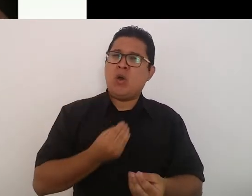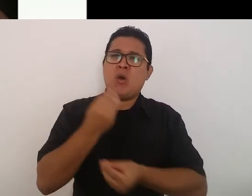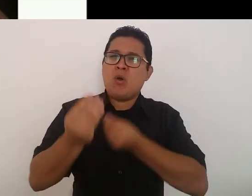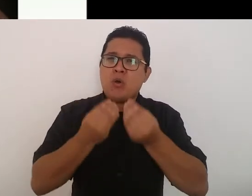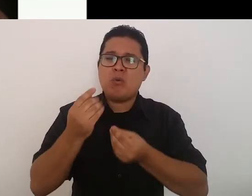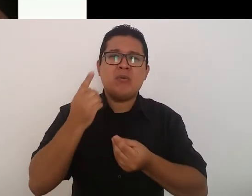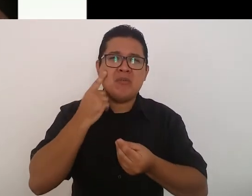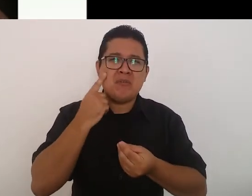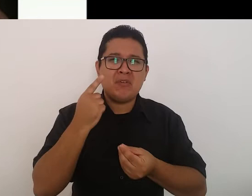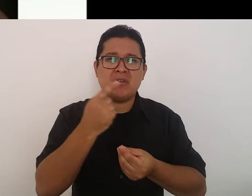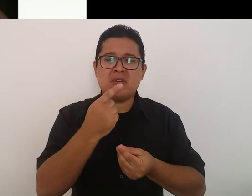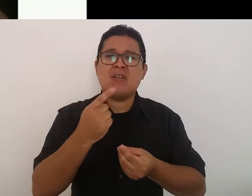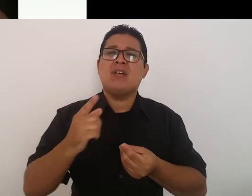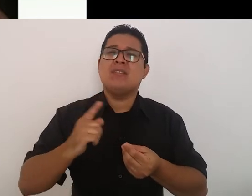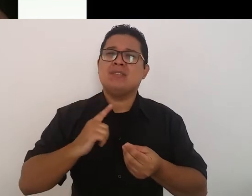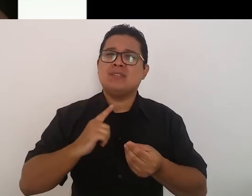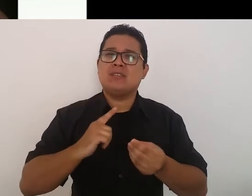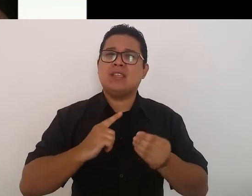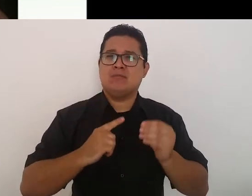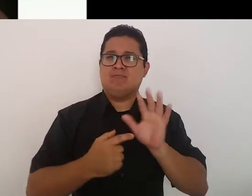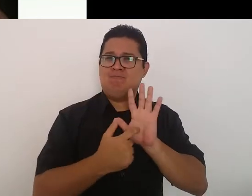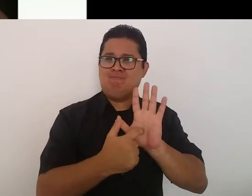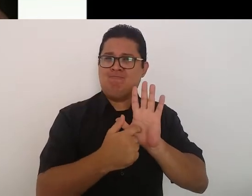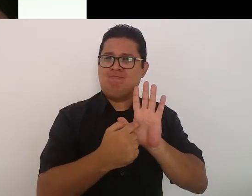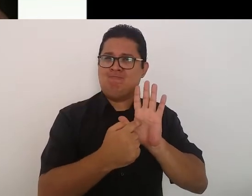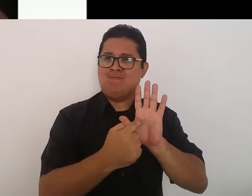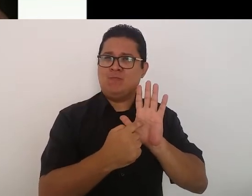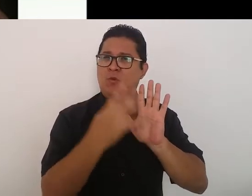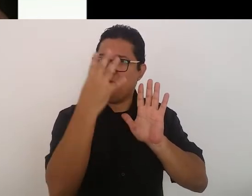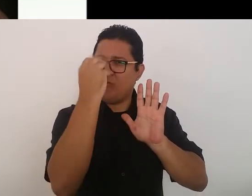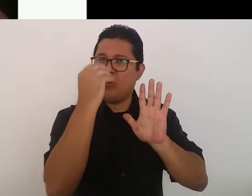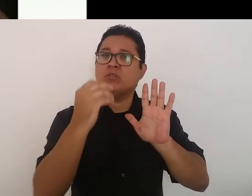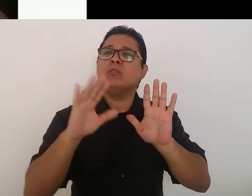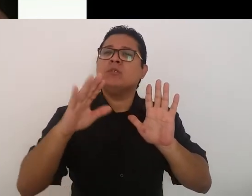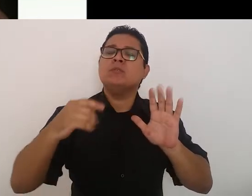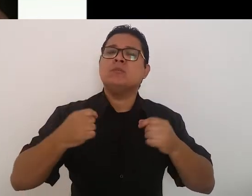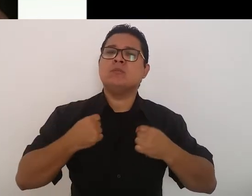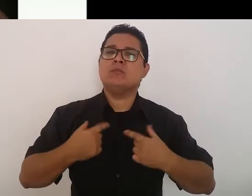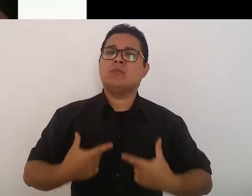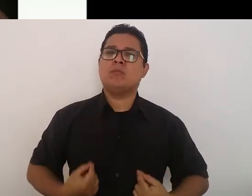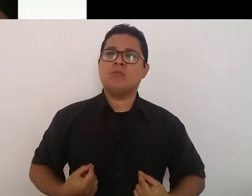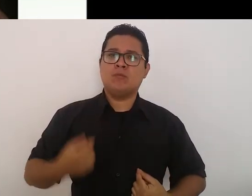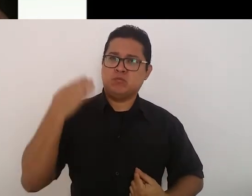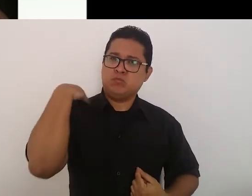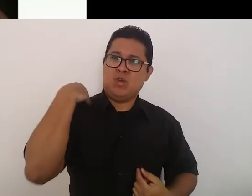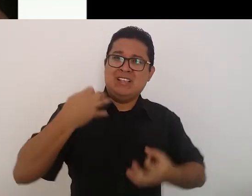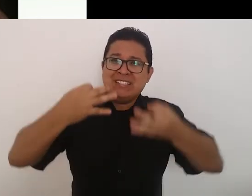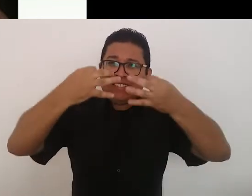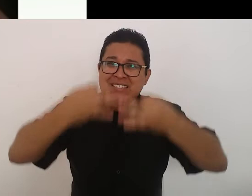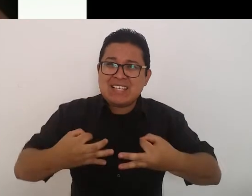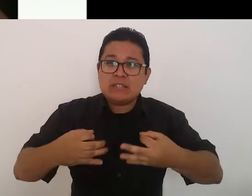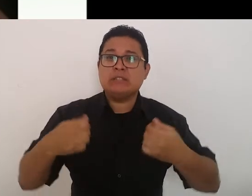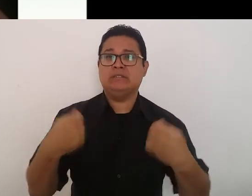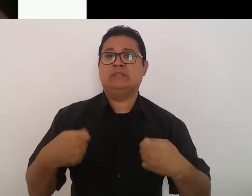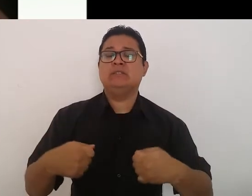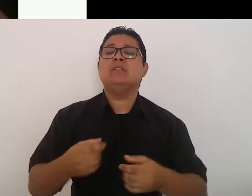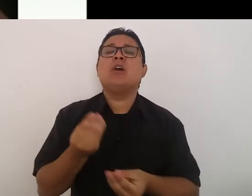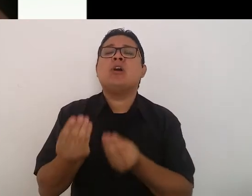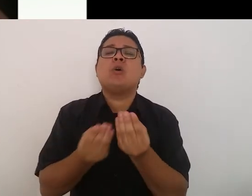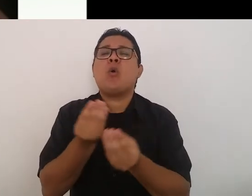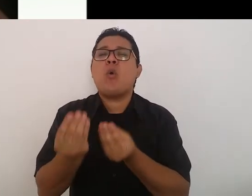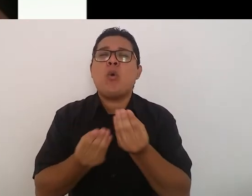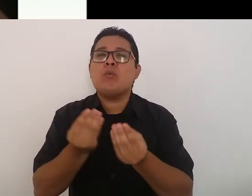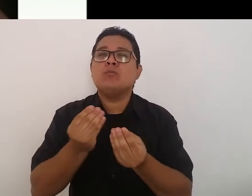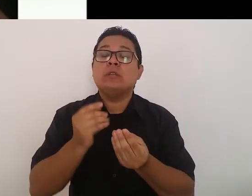no pulmão, porque o pulmão, como ele é um saco de ar, deveria passar tudo e ficar tudo preto. Quando a gente vê essas